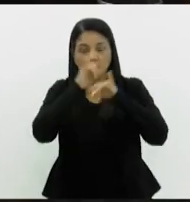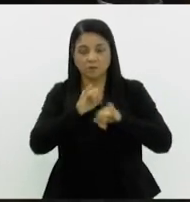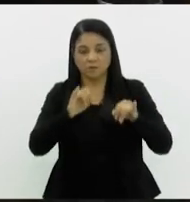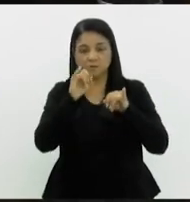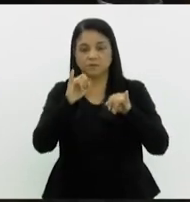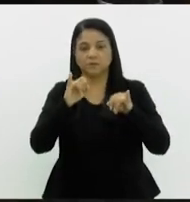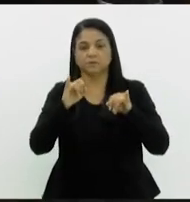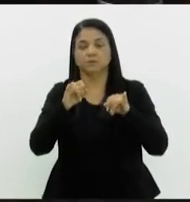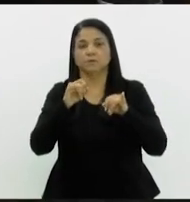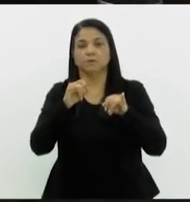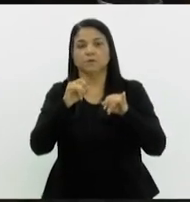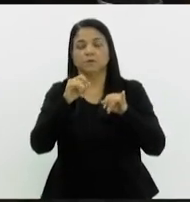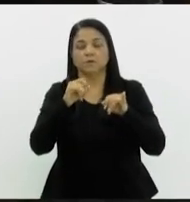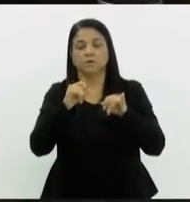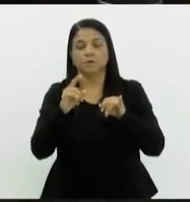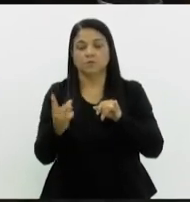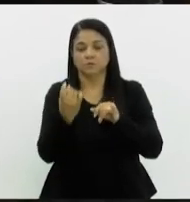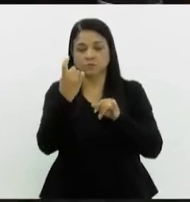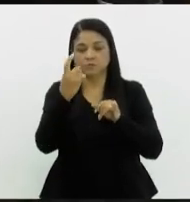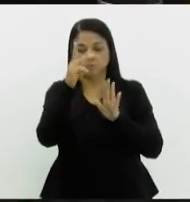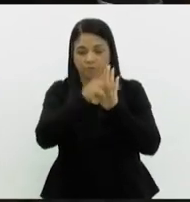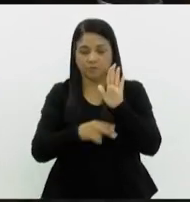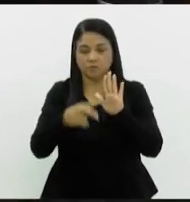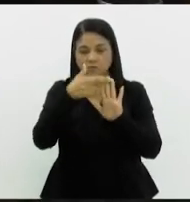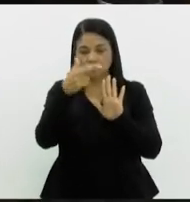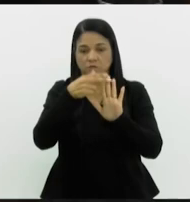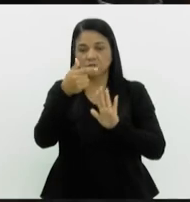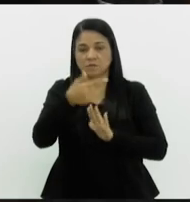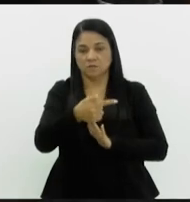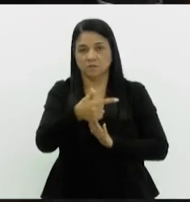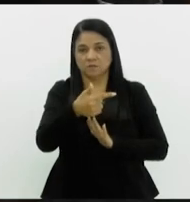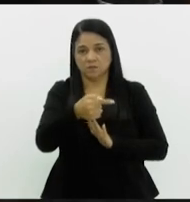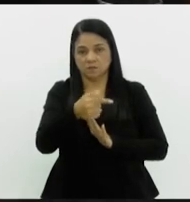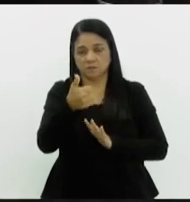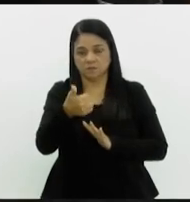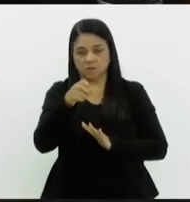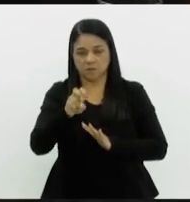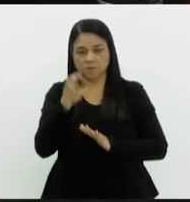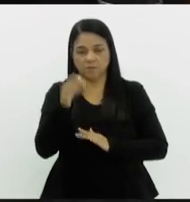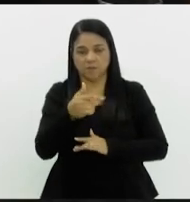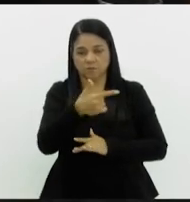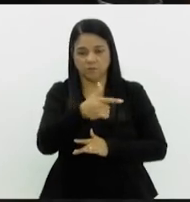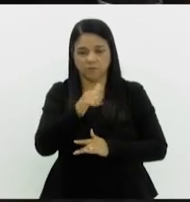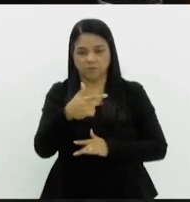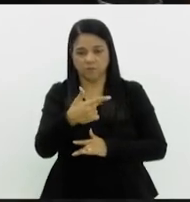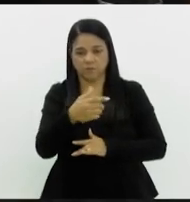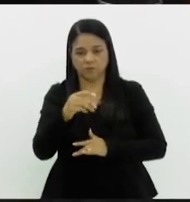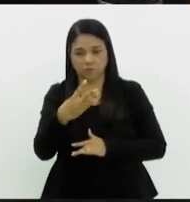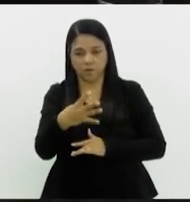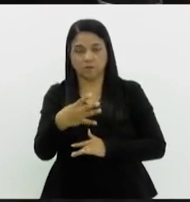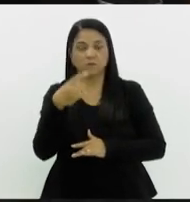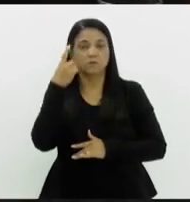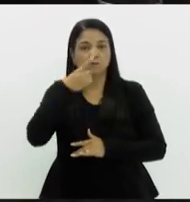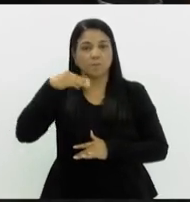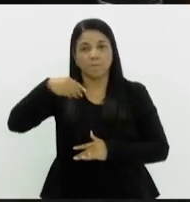Anuncio, em discussão única, projeto de resolução número 715 de 2024, da autoria da deputada Marta